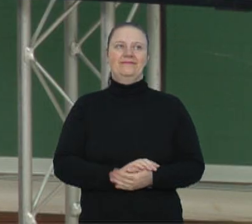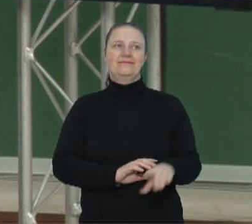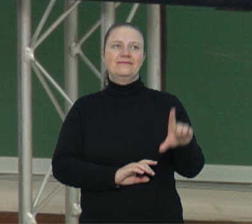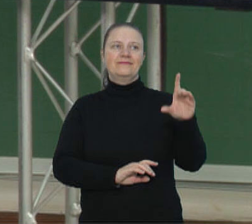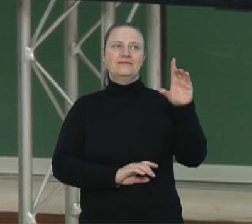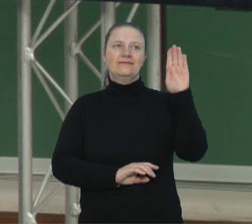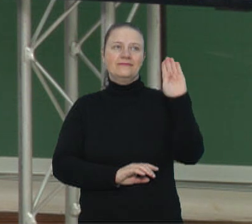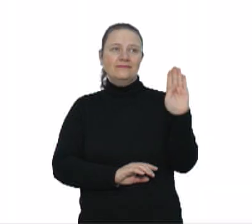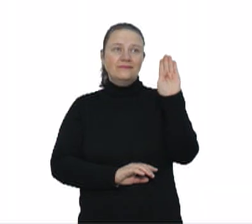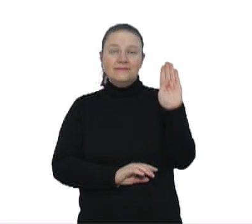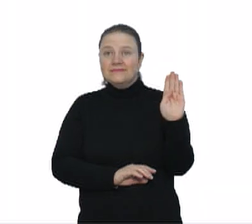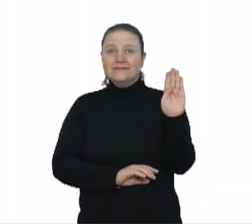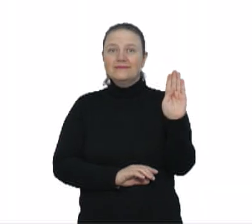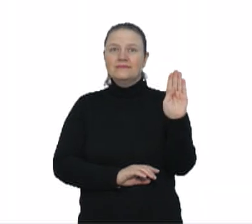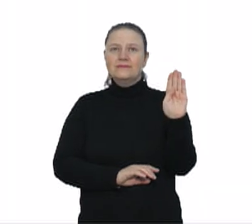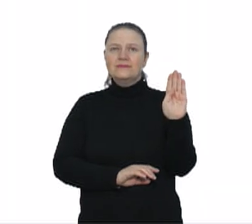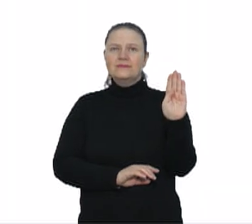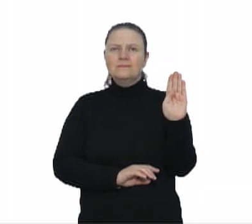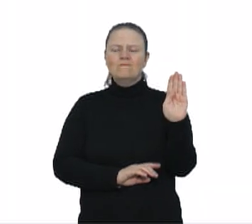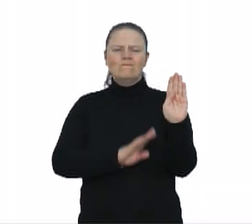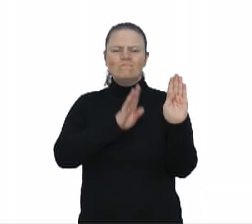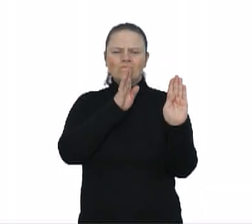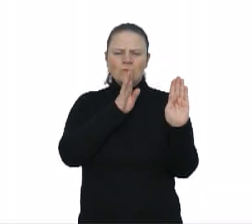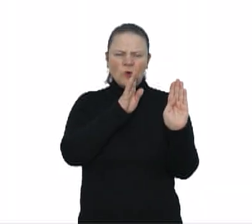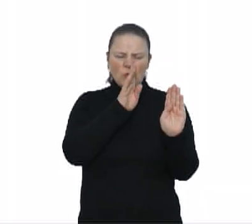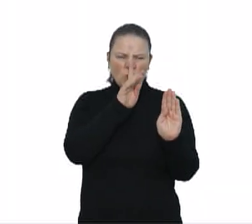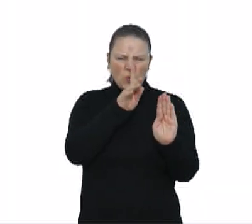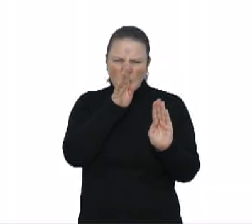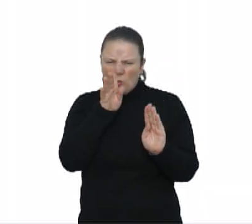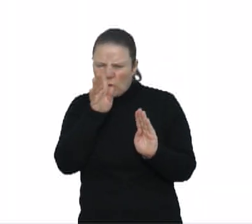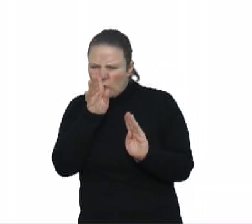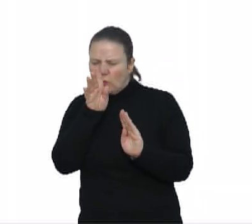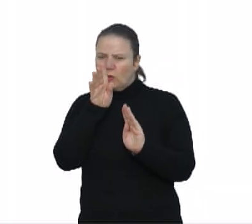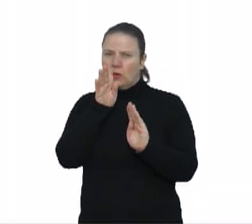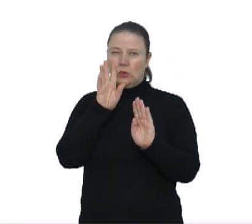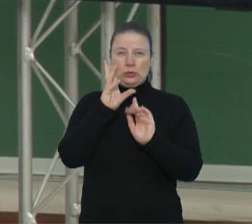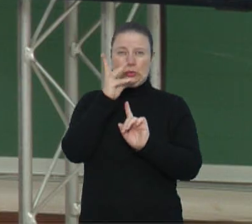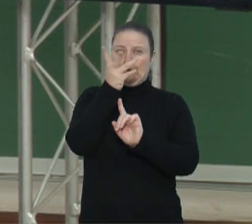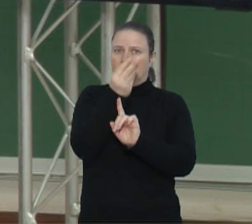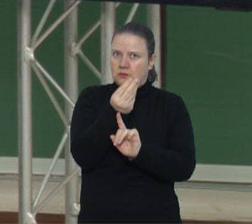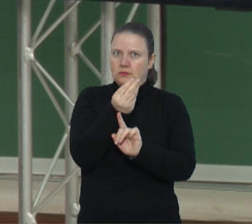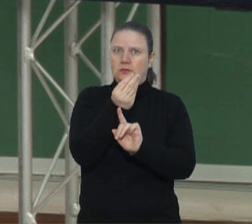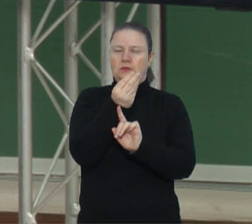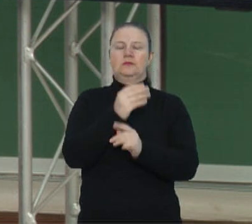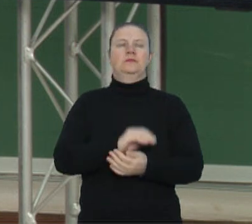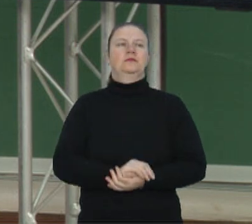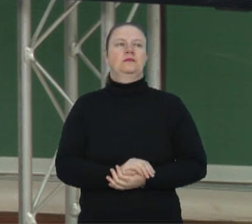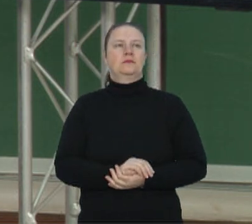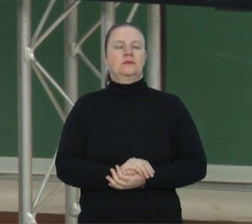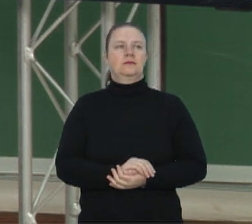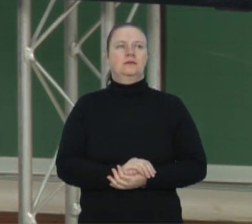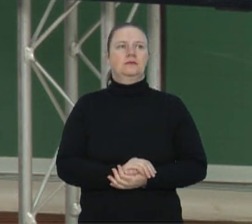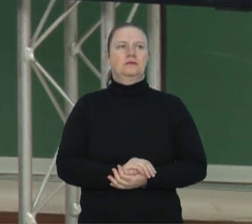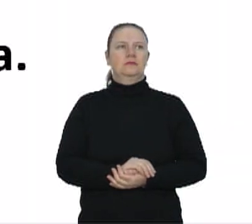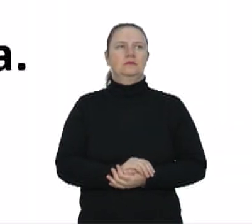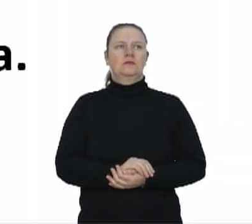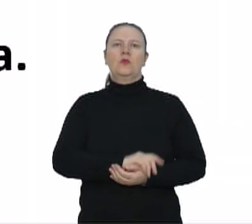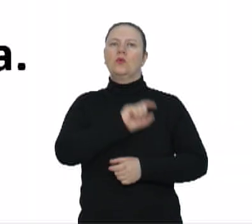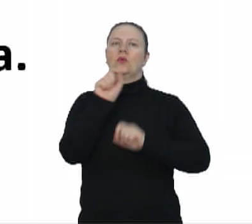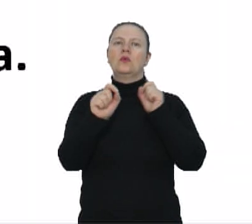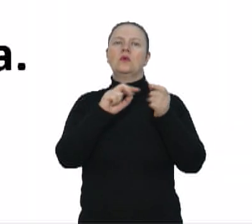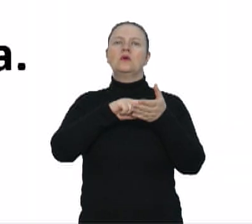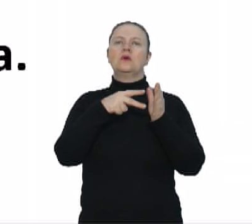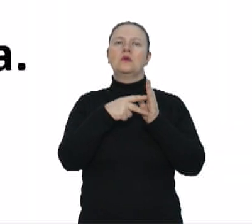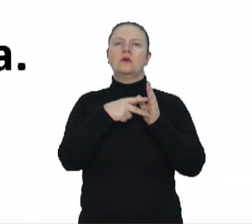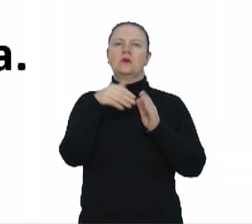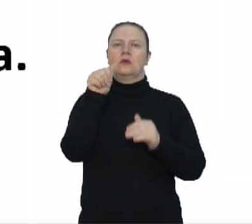A alternativa correta é a B, contestar radicalmente a arte, né, do dadaísmo. Vamos para o número 3. O que foi a